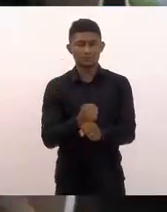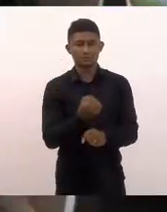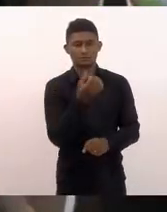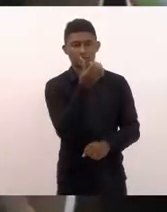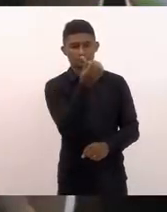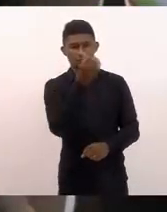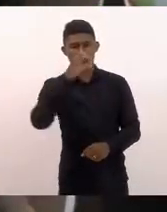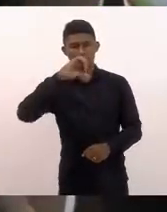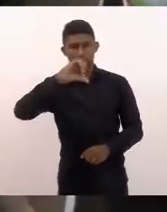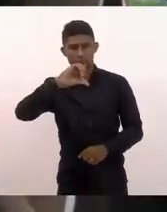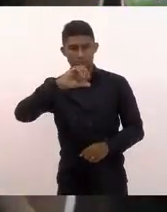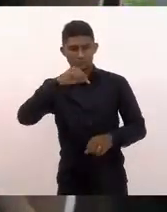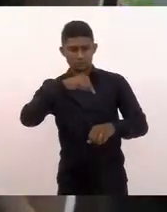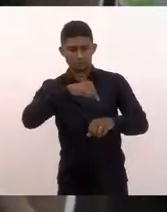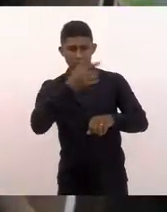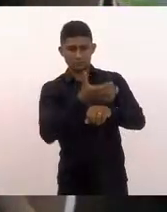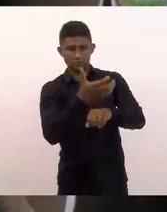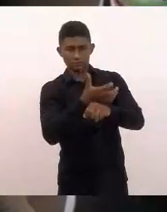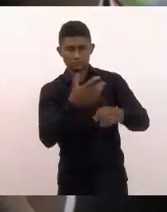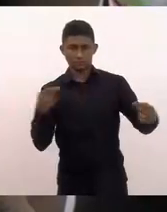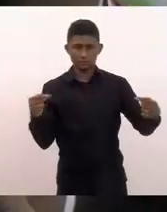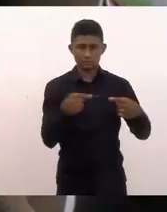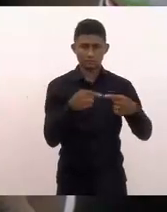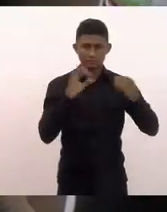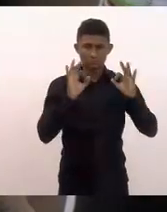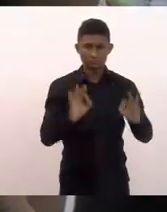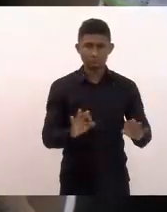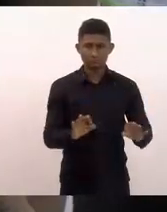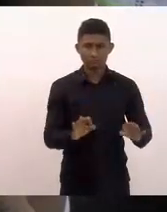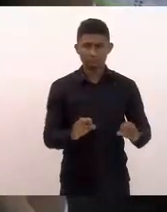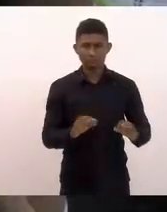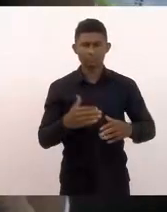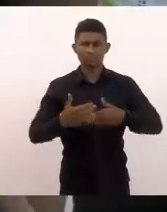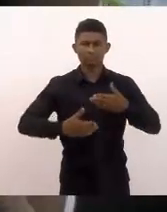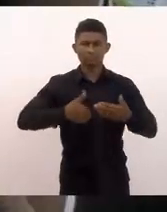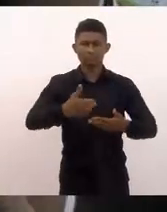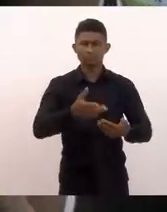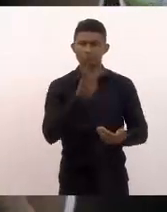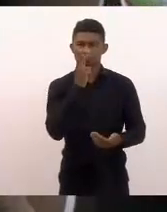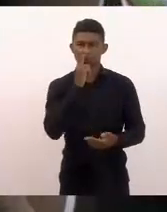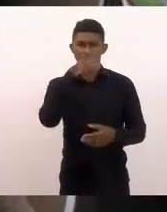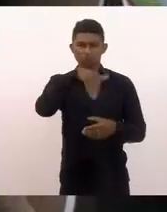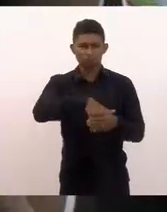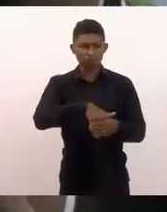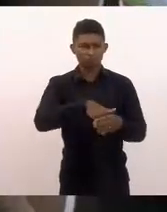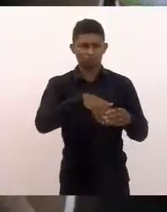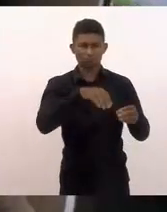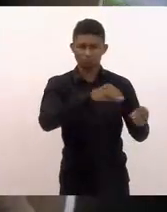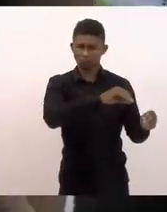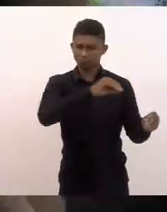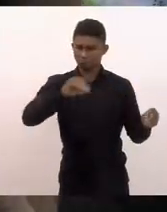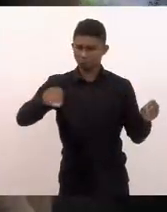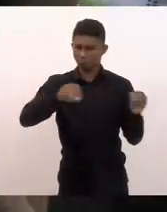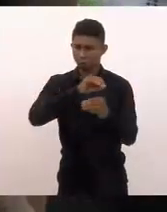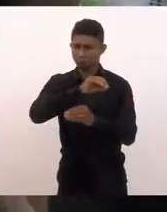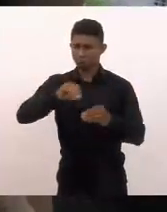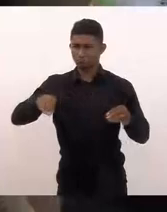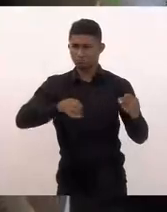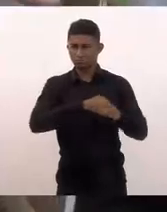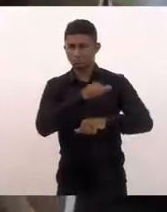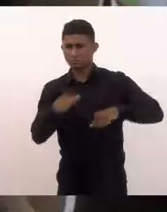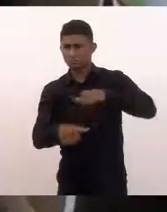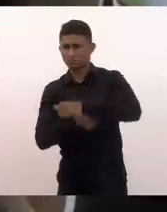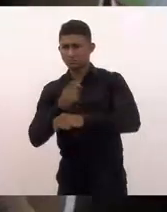à matéria. E esses votos, presidente, migraram. Migraram por conta das ofertas